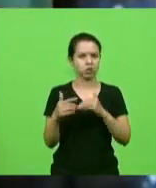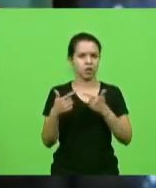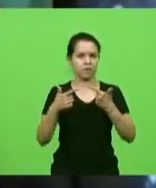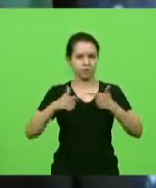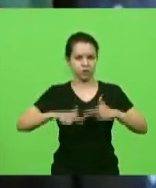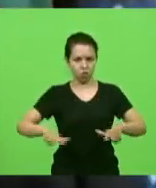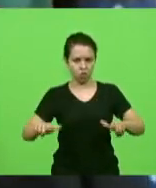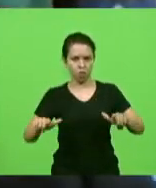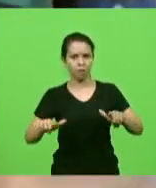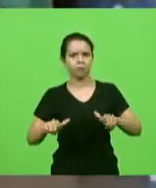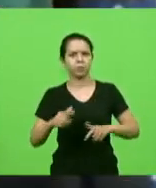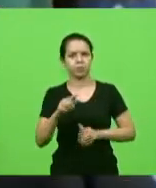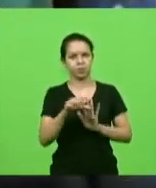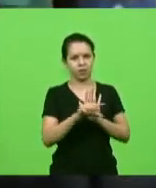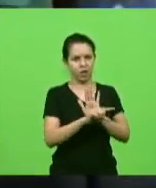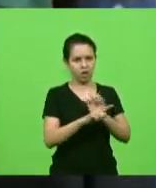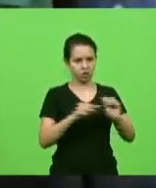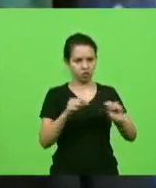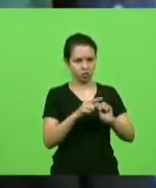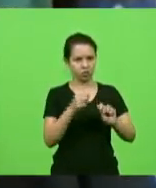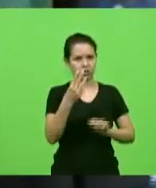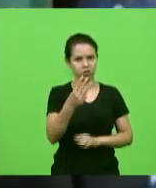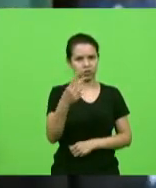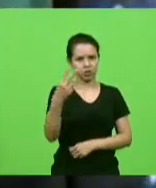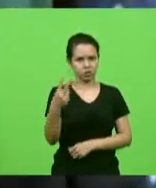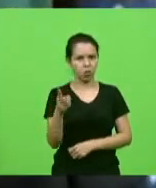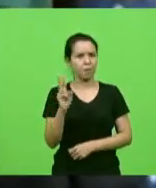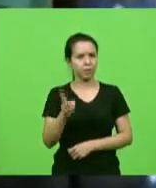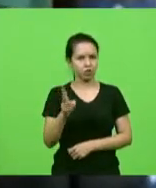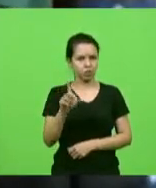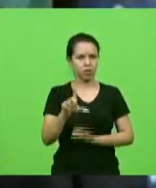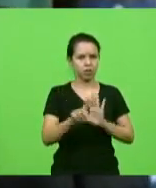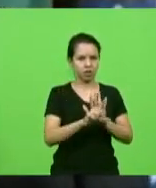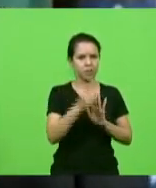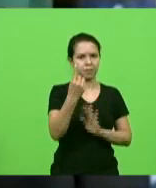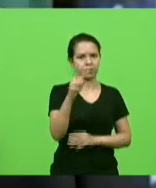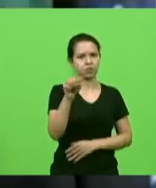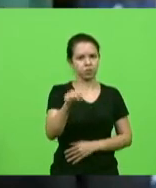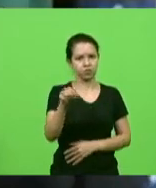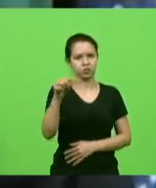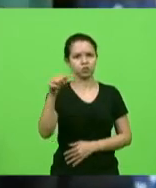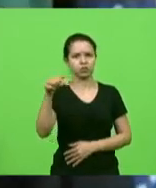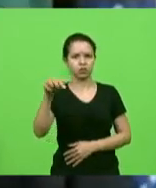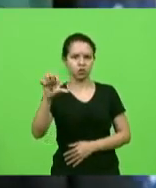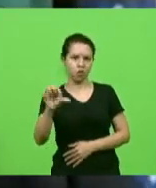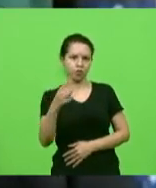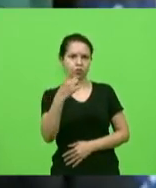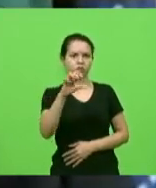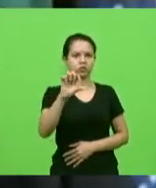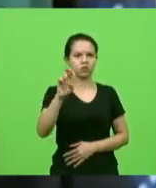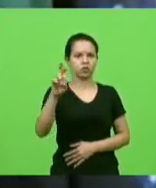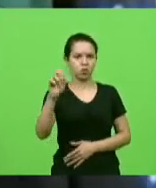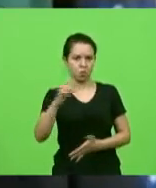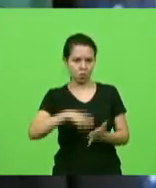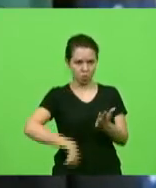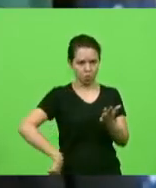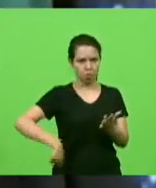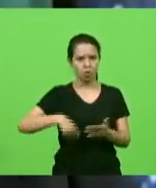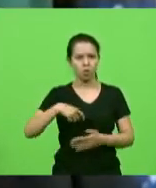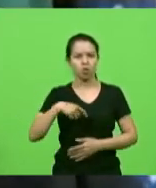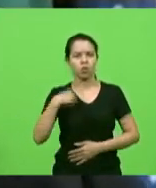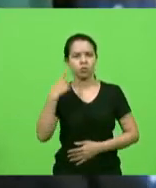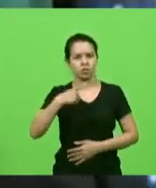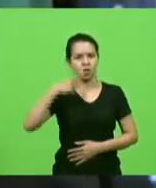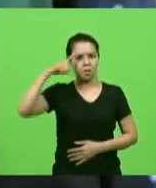nos termos da Creme 32 da mesma lei meu e 79.900 assim não estava